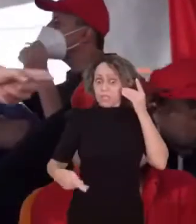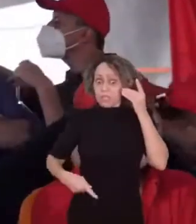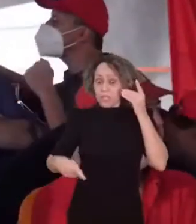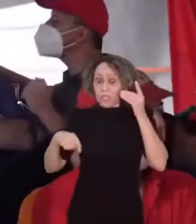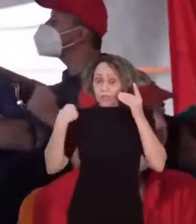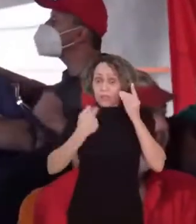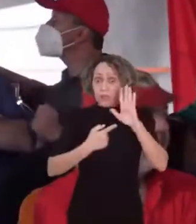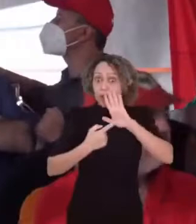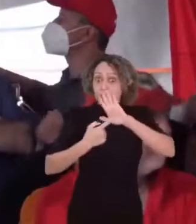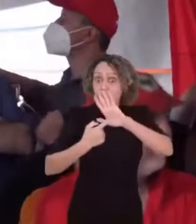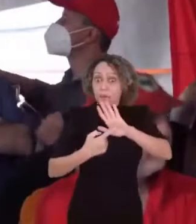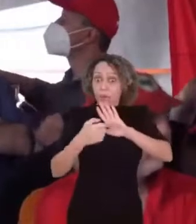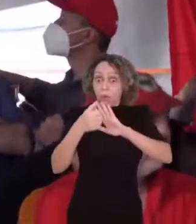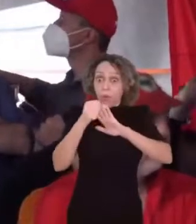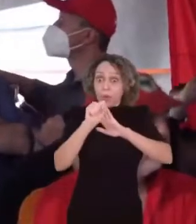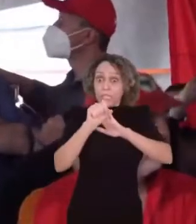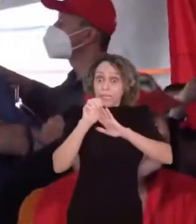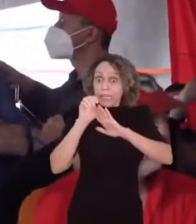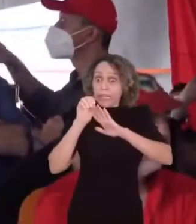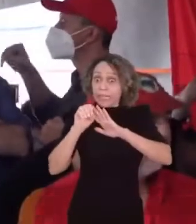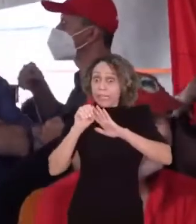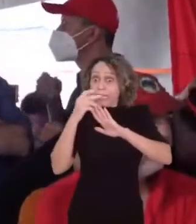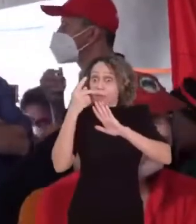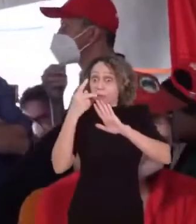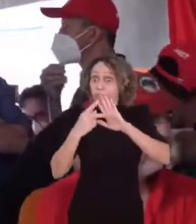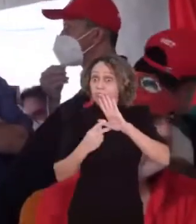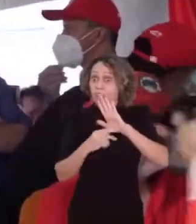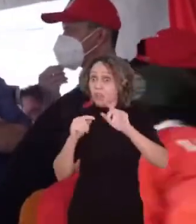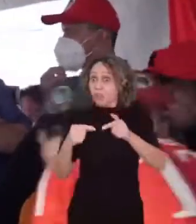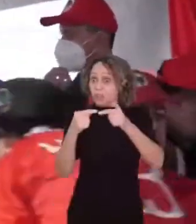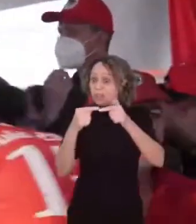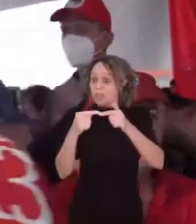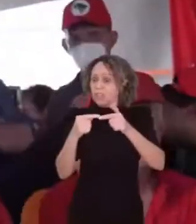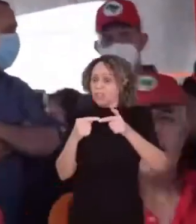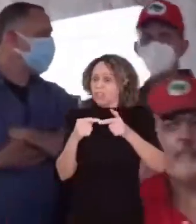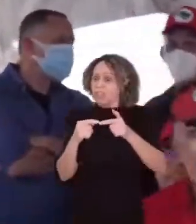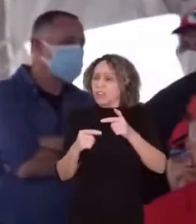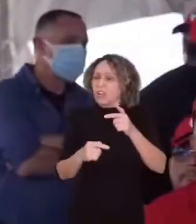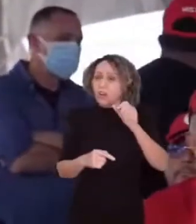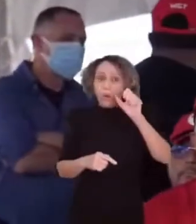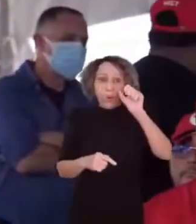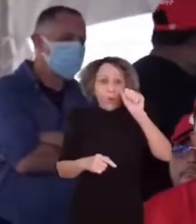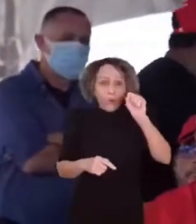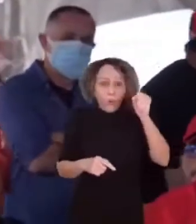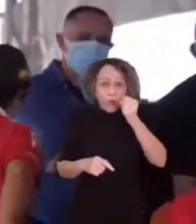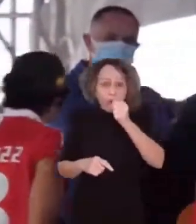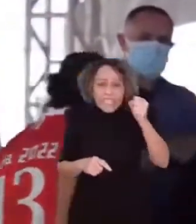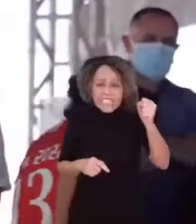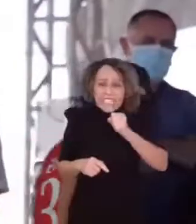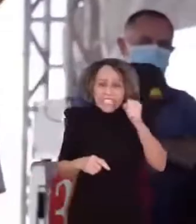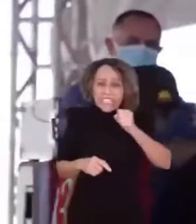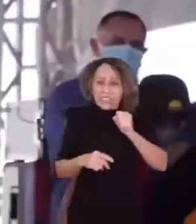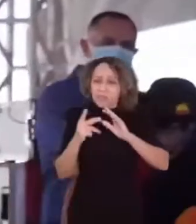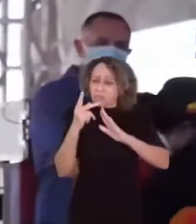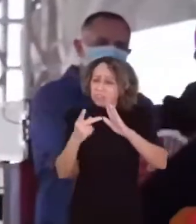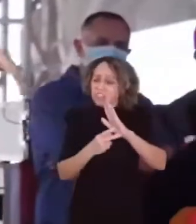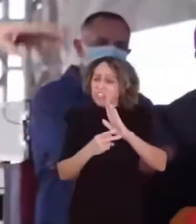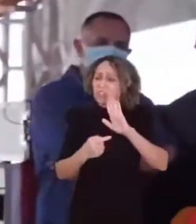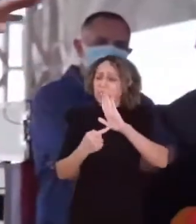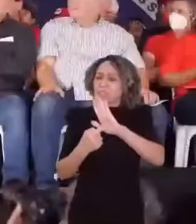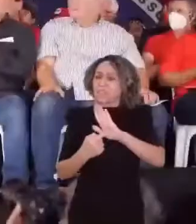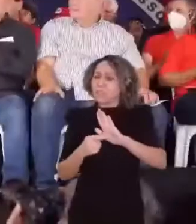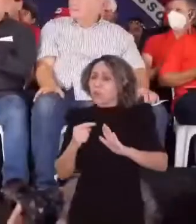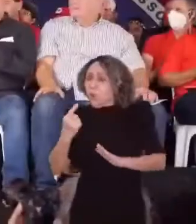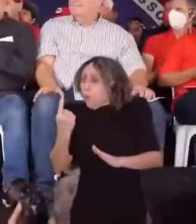aprovaram? Esse. Um só projeto em 88. Isso tem que acabar. Se a gente não souber